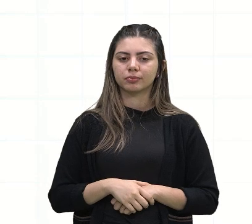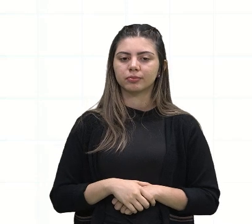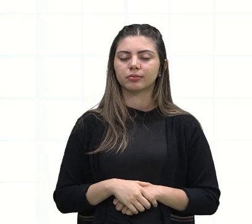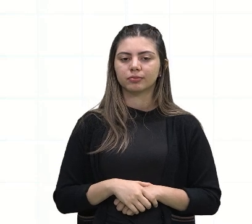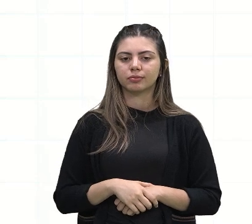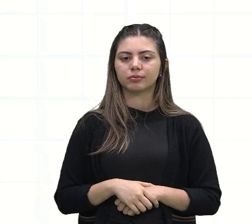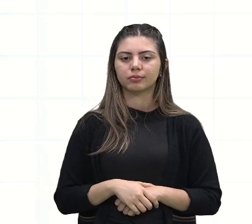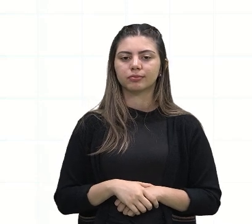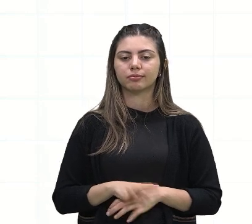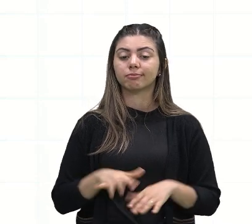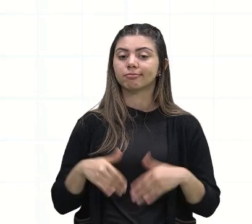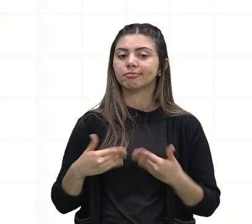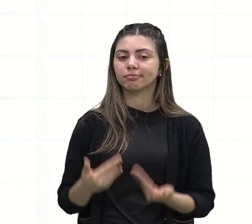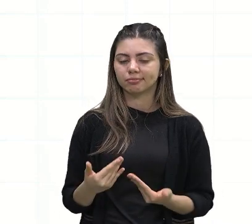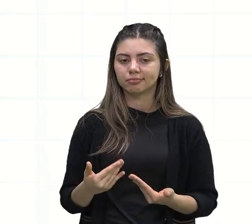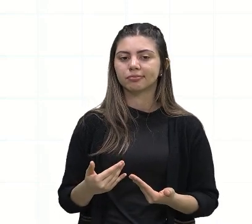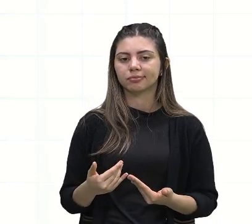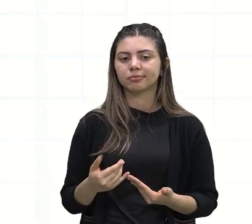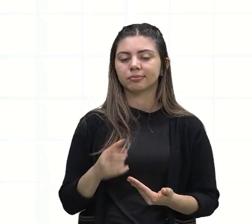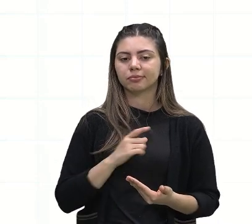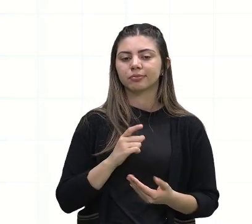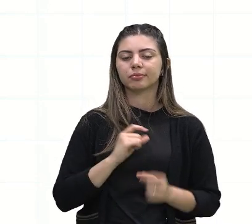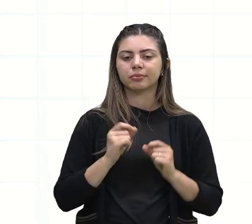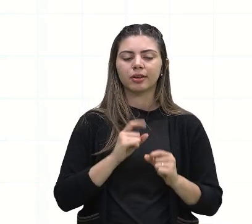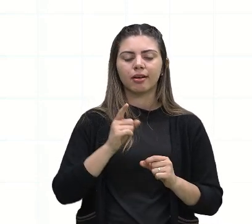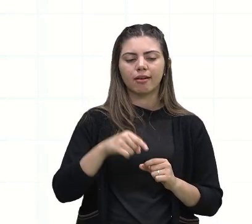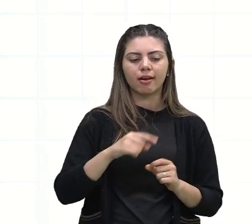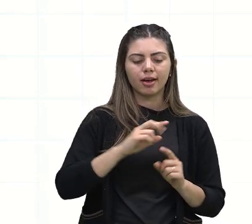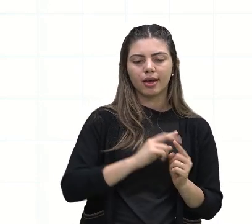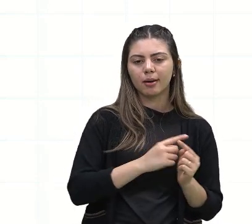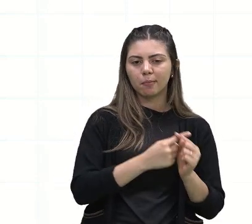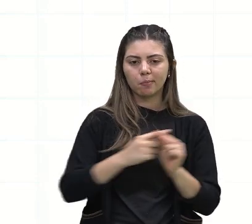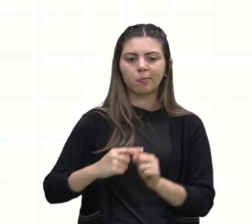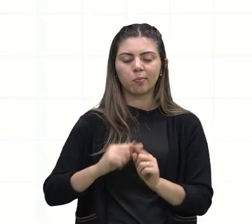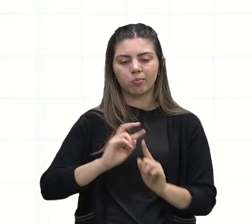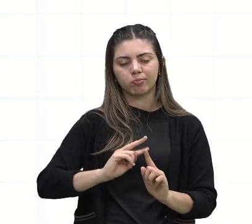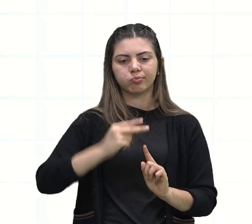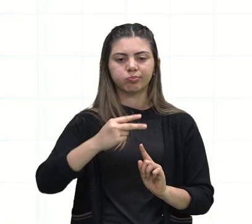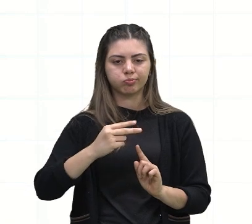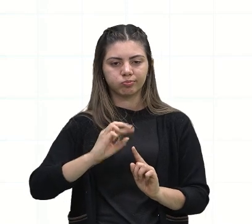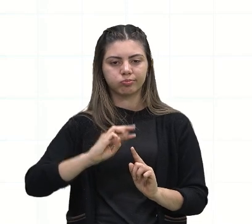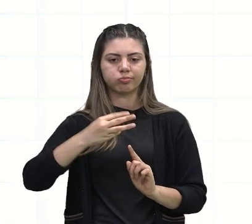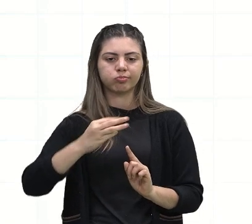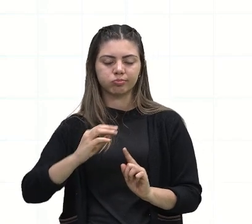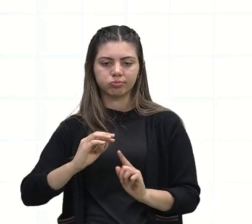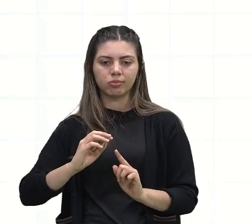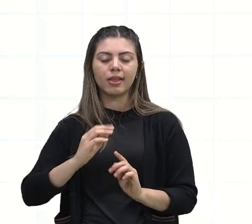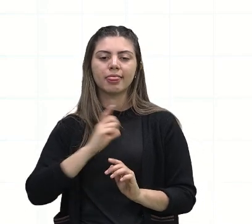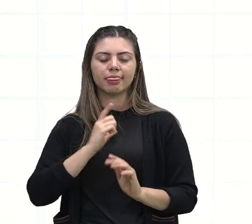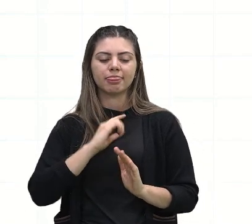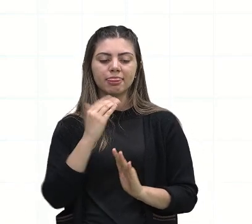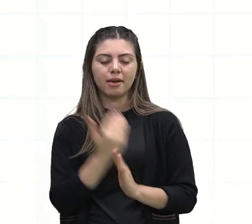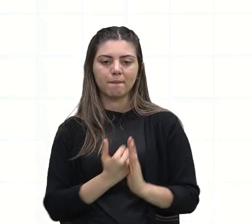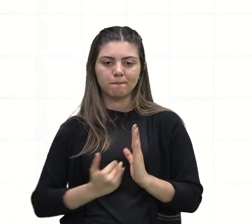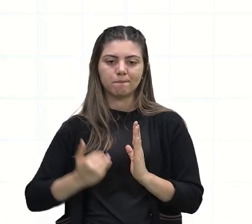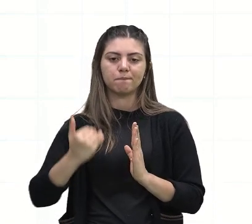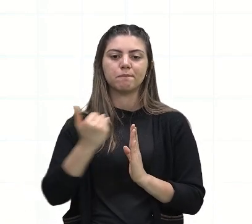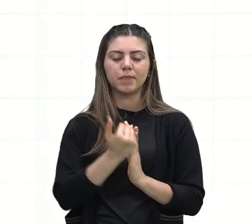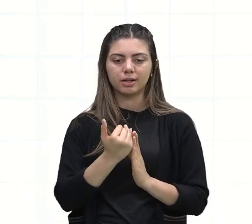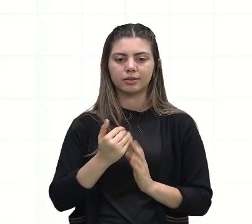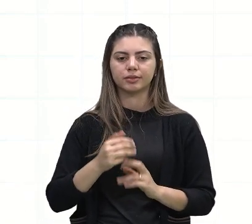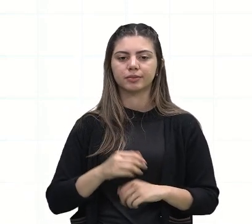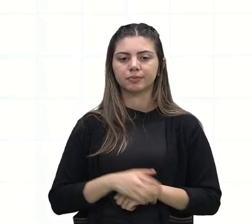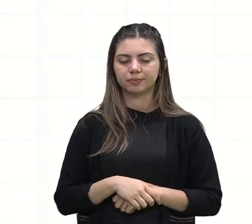Então, os multiplicativos dão essa ideia de multiplicar algo, ou seja, vai ser aumentada determinada